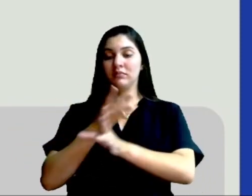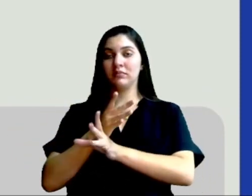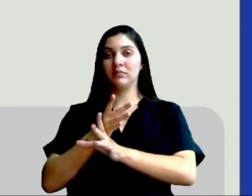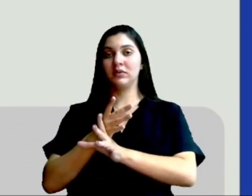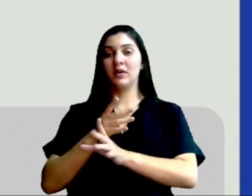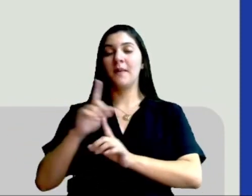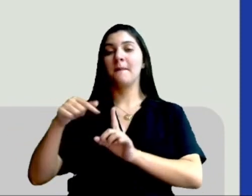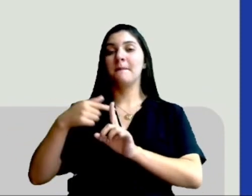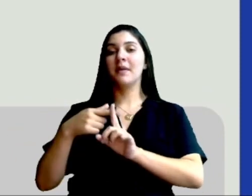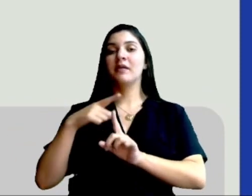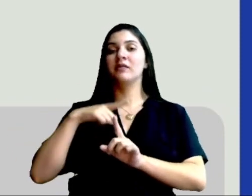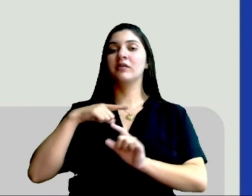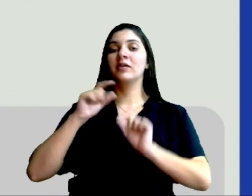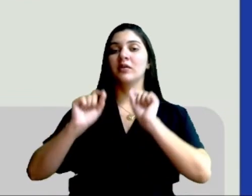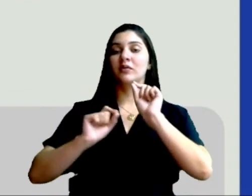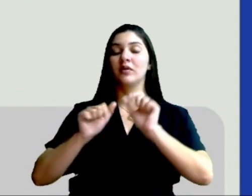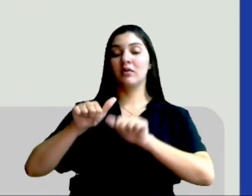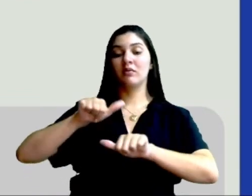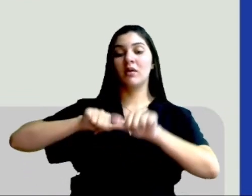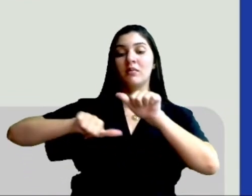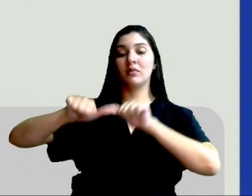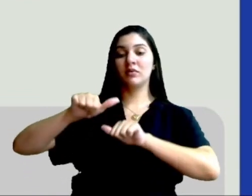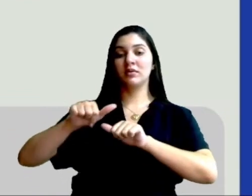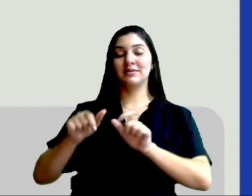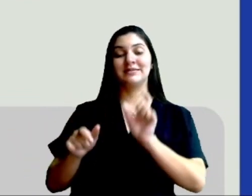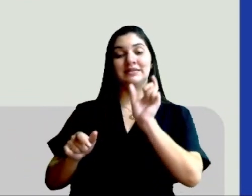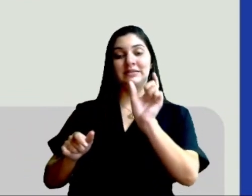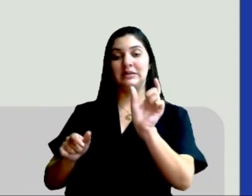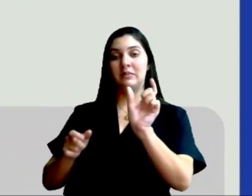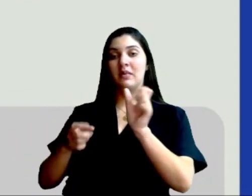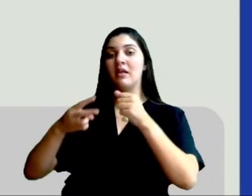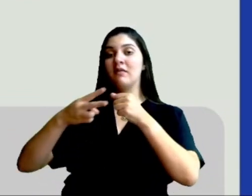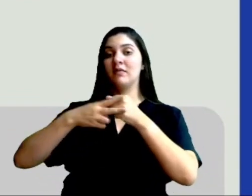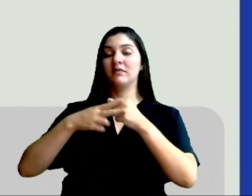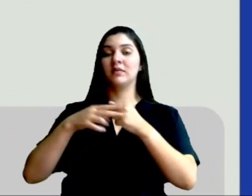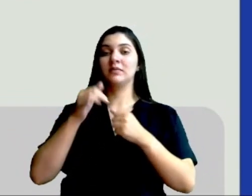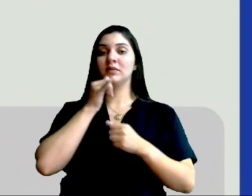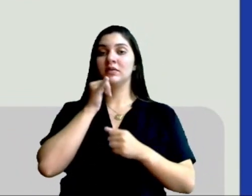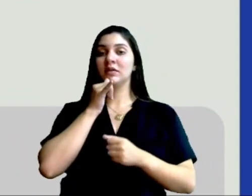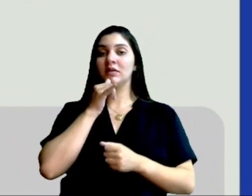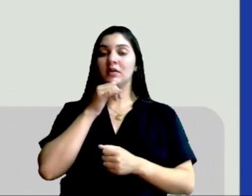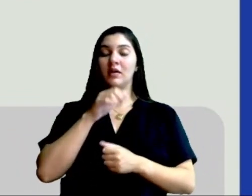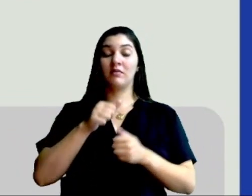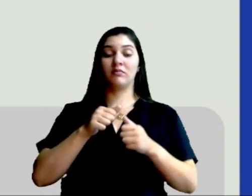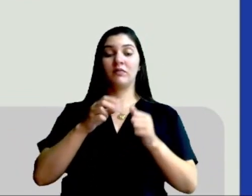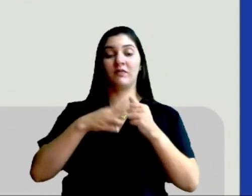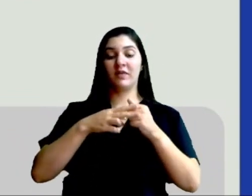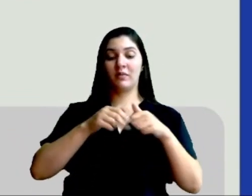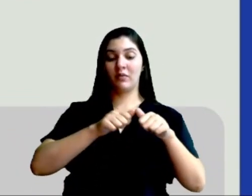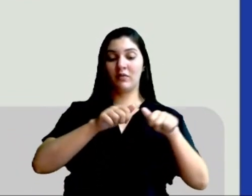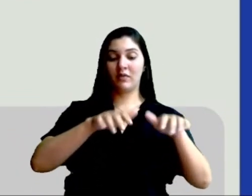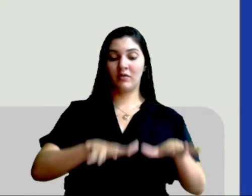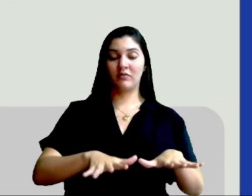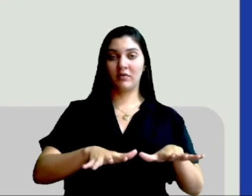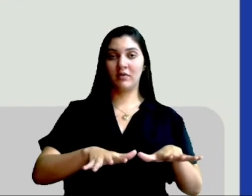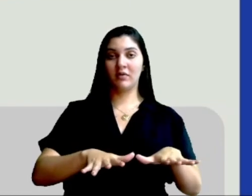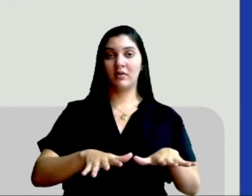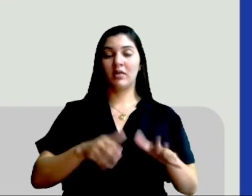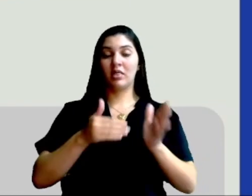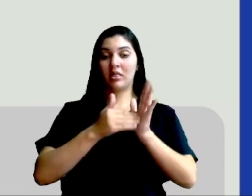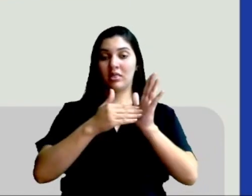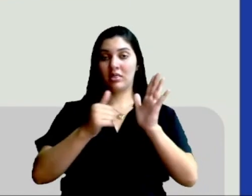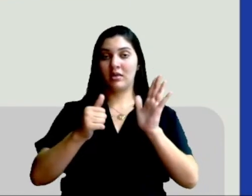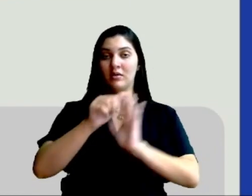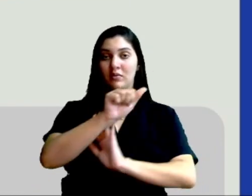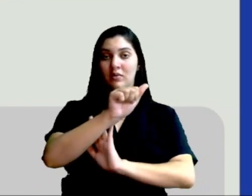terminação. Mas aí a gente tem uma mudança na raiz do verbo. Eu tenho o verbo estar e aí eu tiro